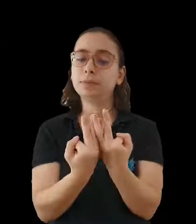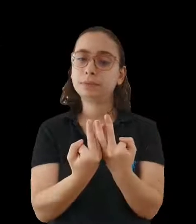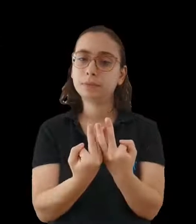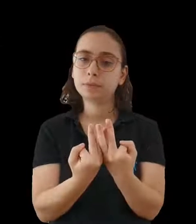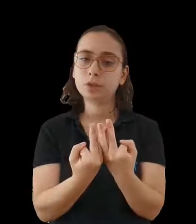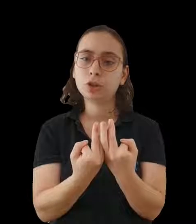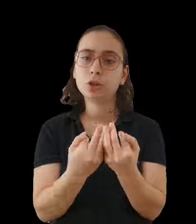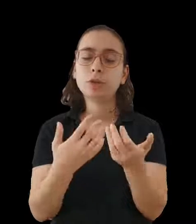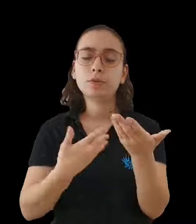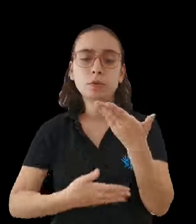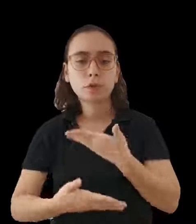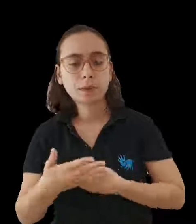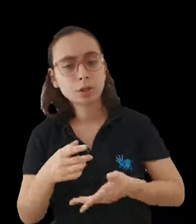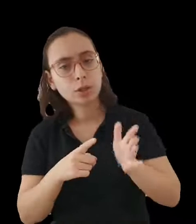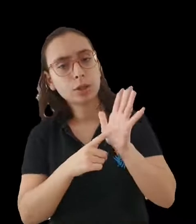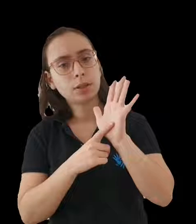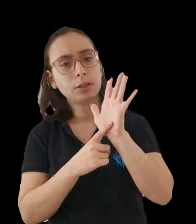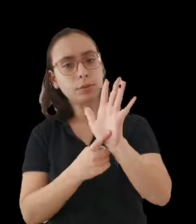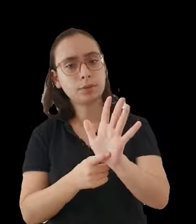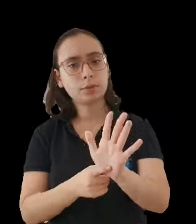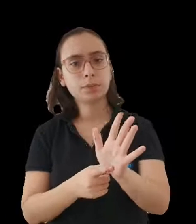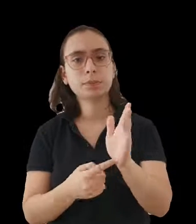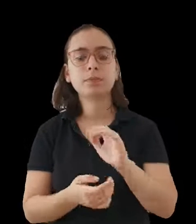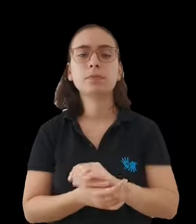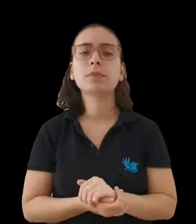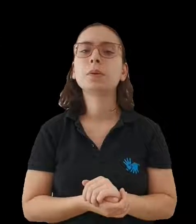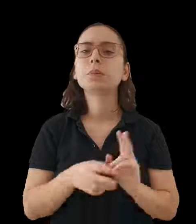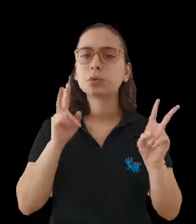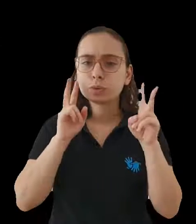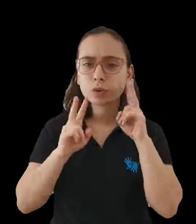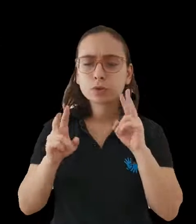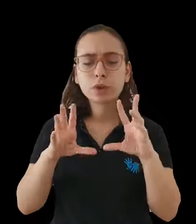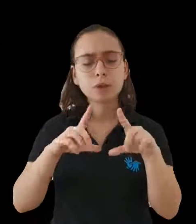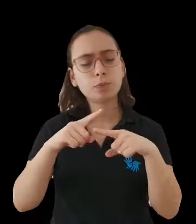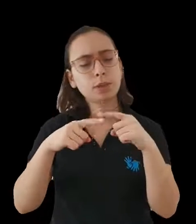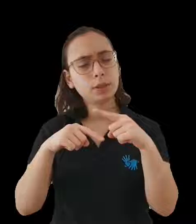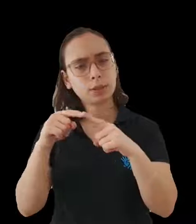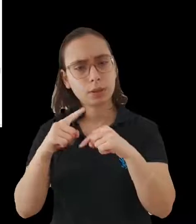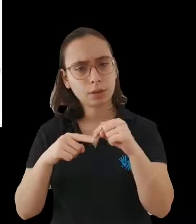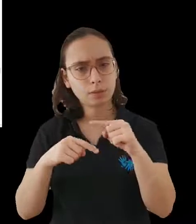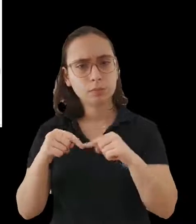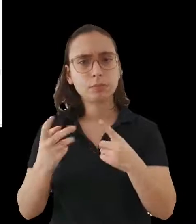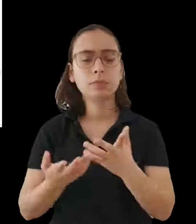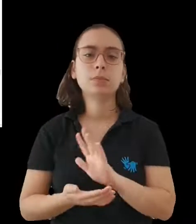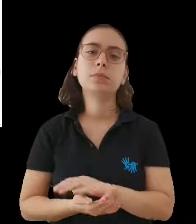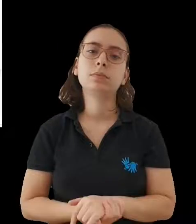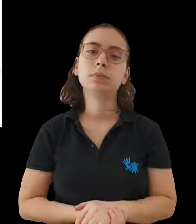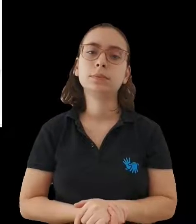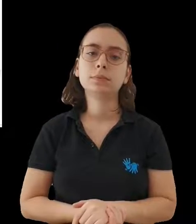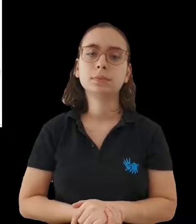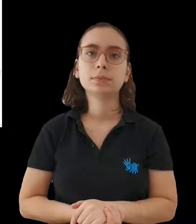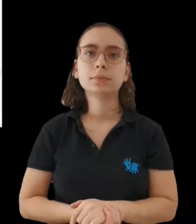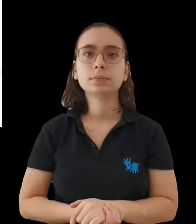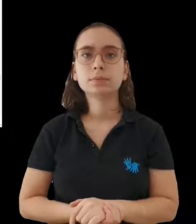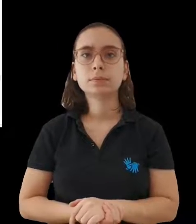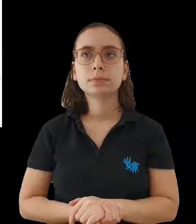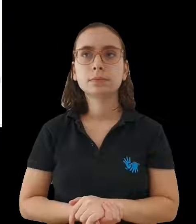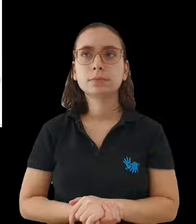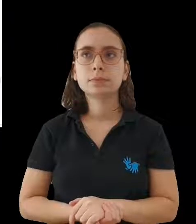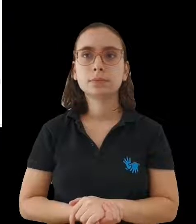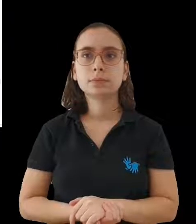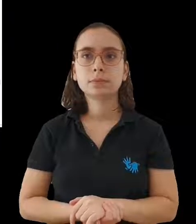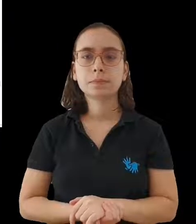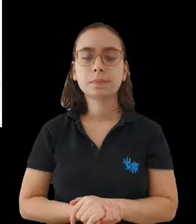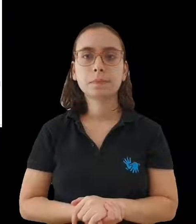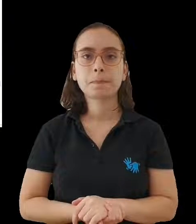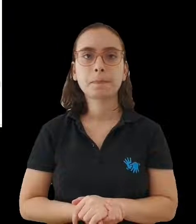mostrar para vocês reconhecerem o material. Ó.